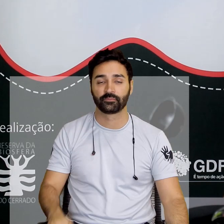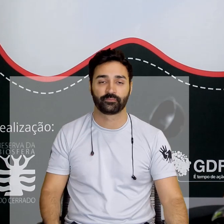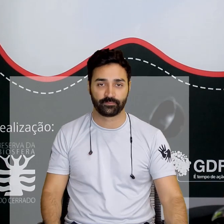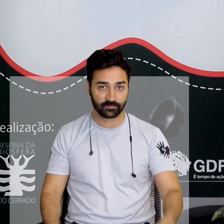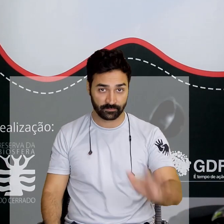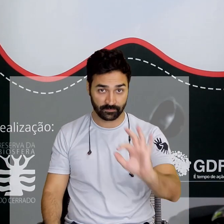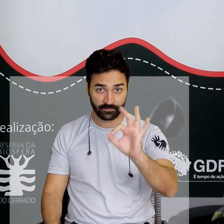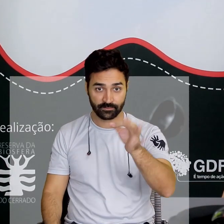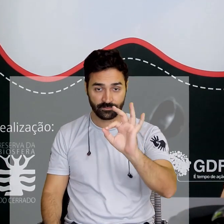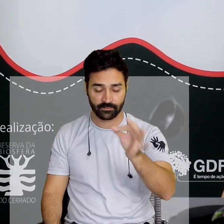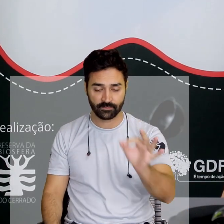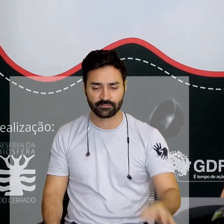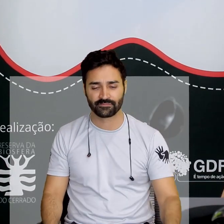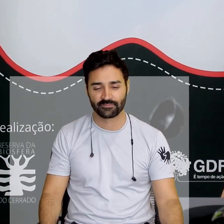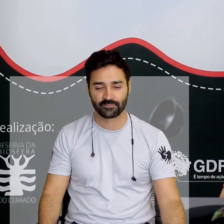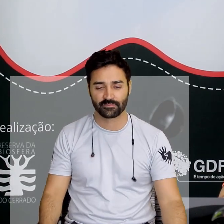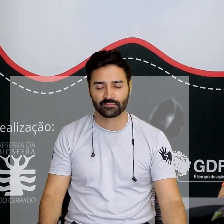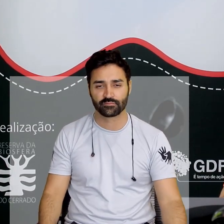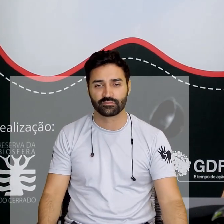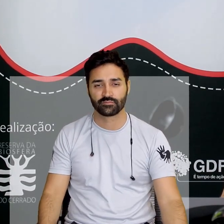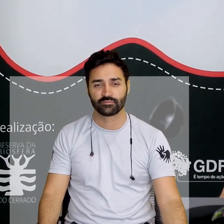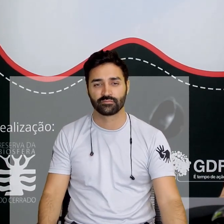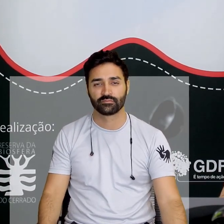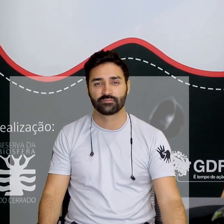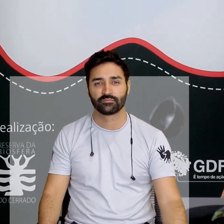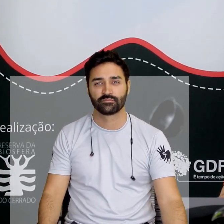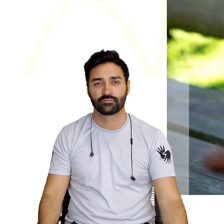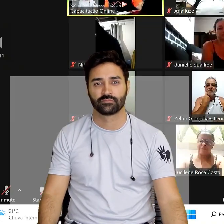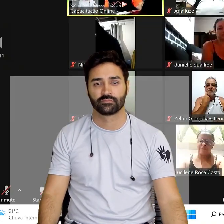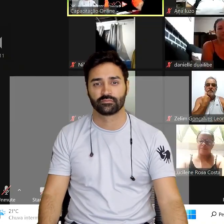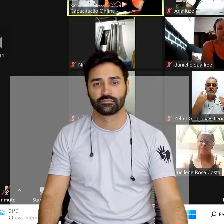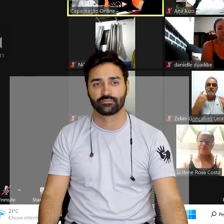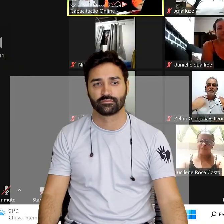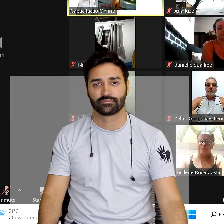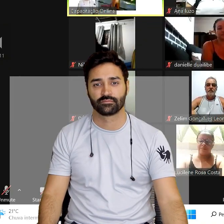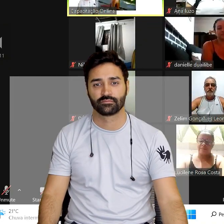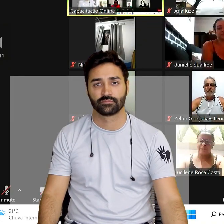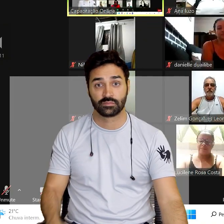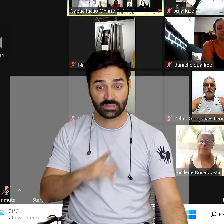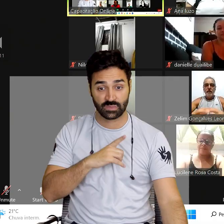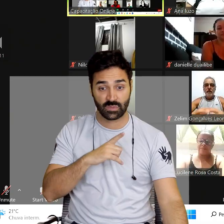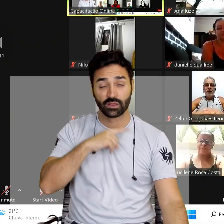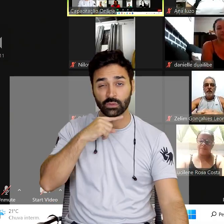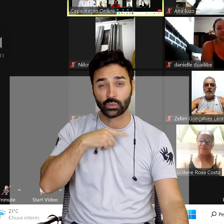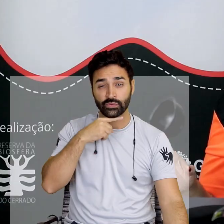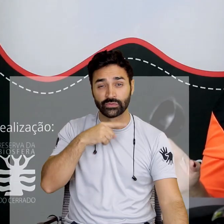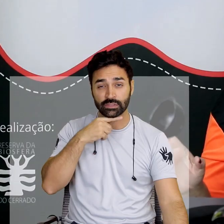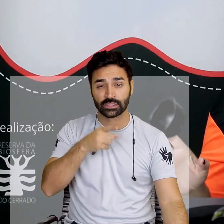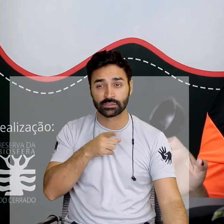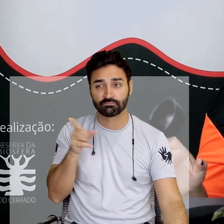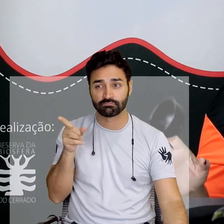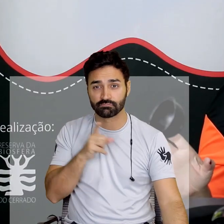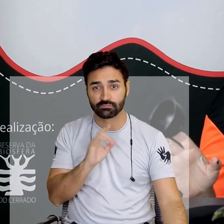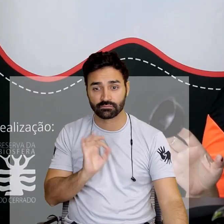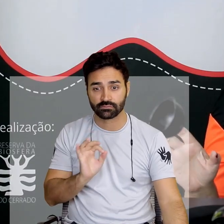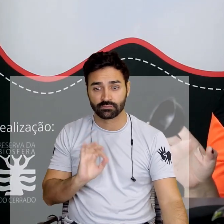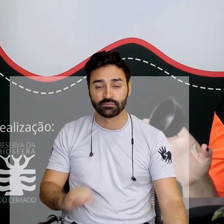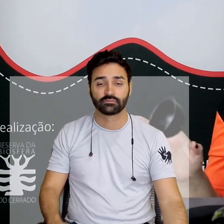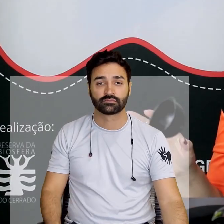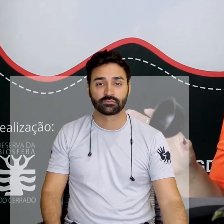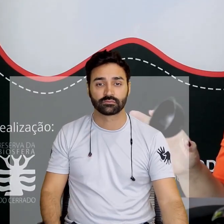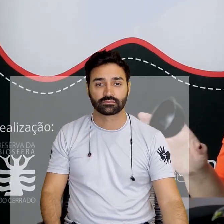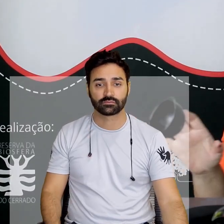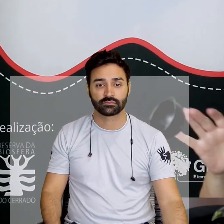Certo? Vamos lá. Alguma dúvida até aqui, gente?